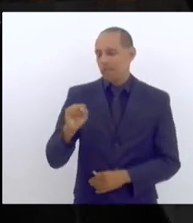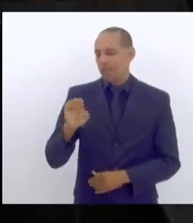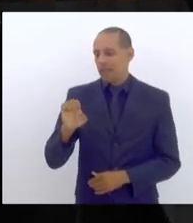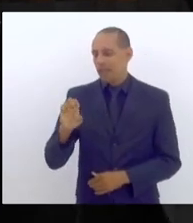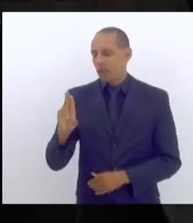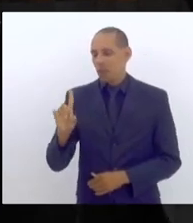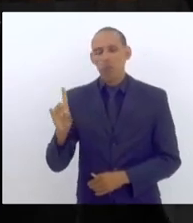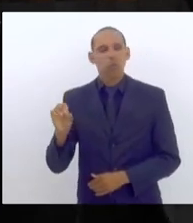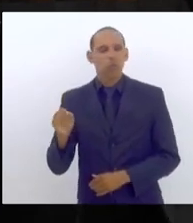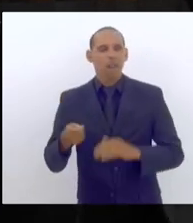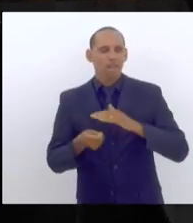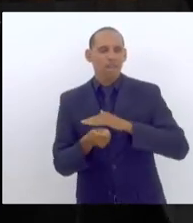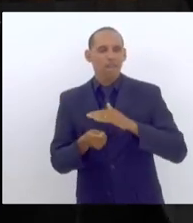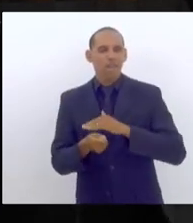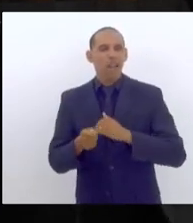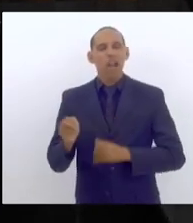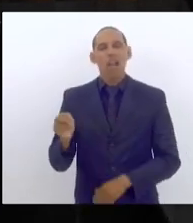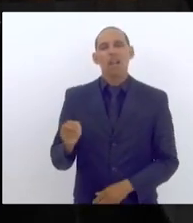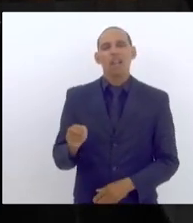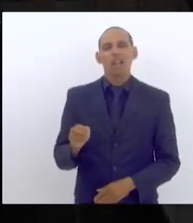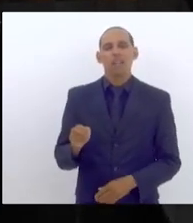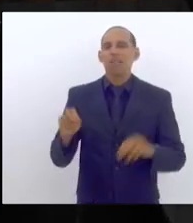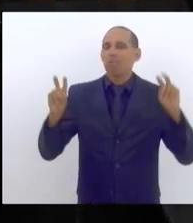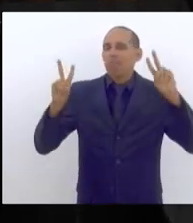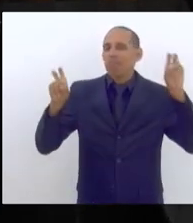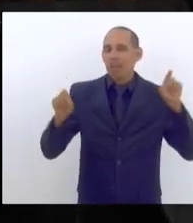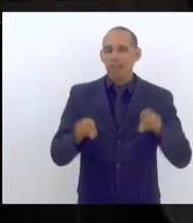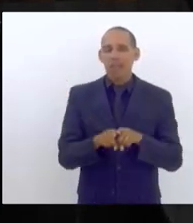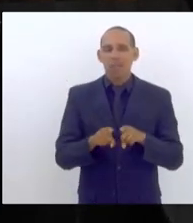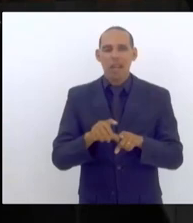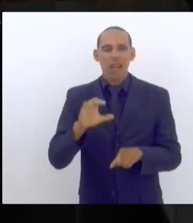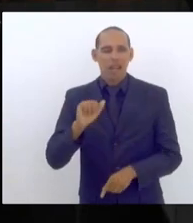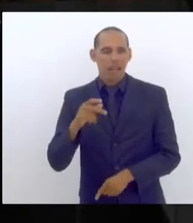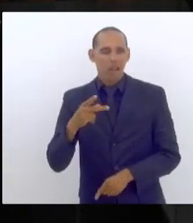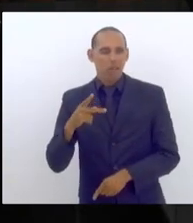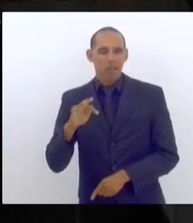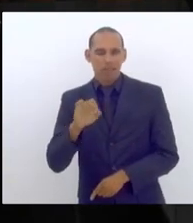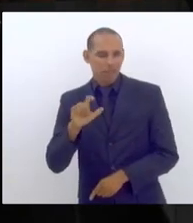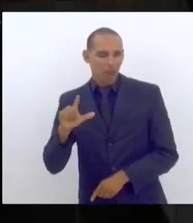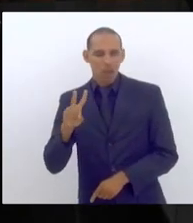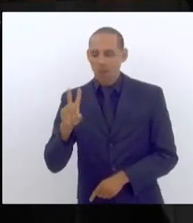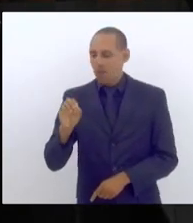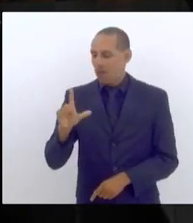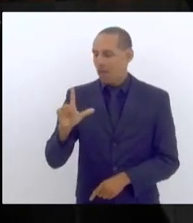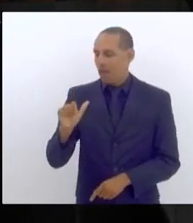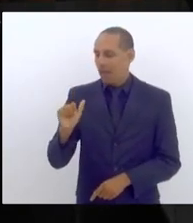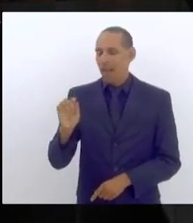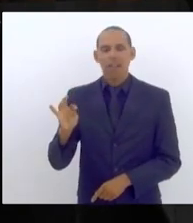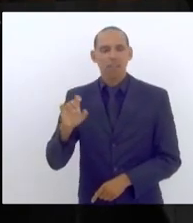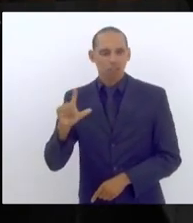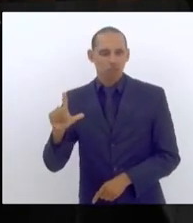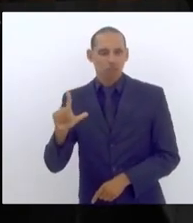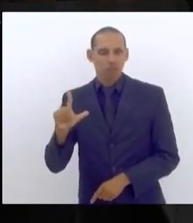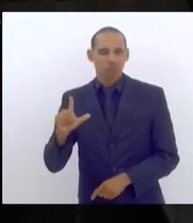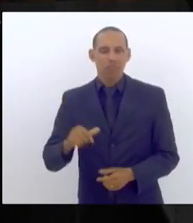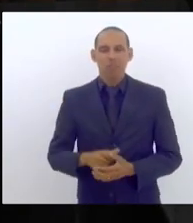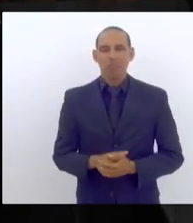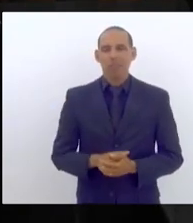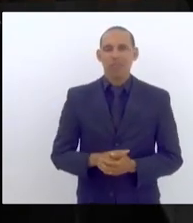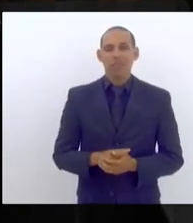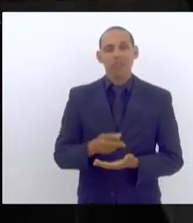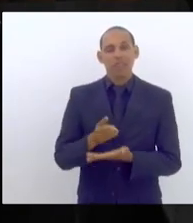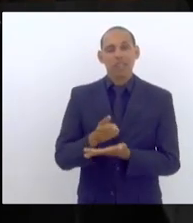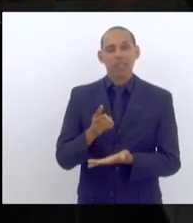pseudo-investimento chamado aquele capital volátil que dorme sempre